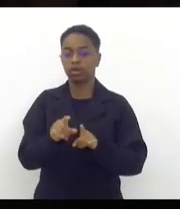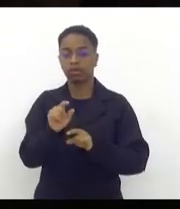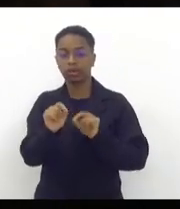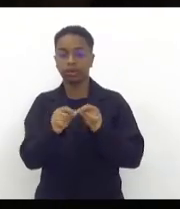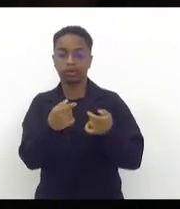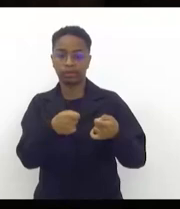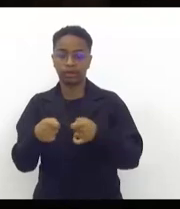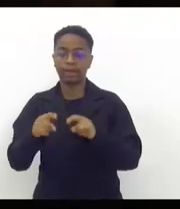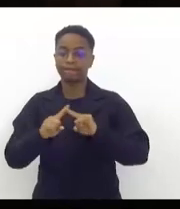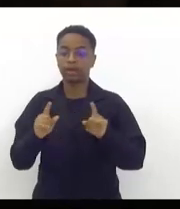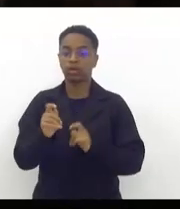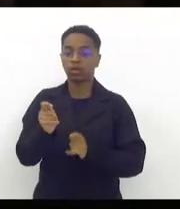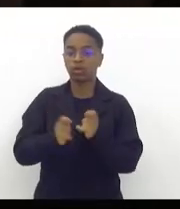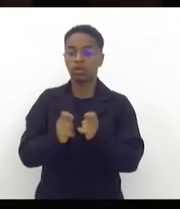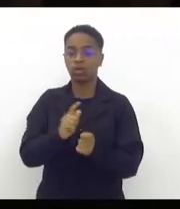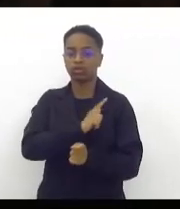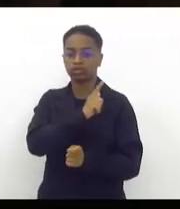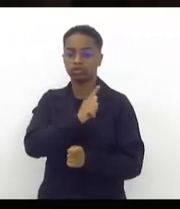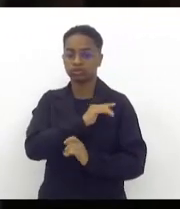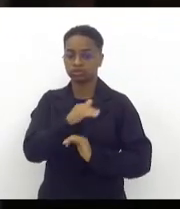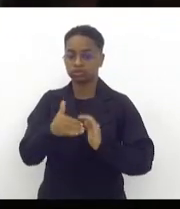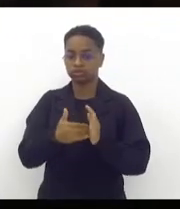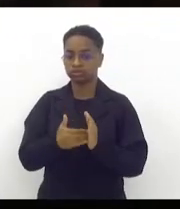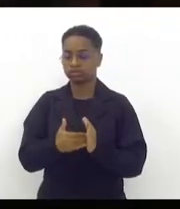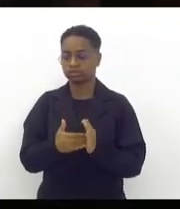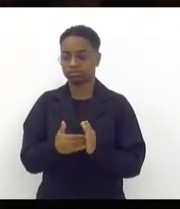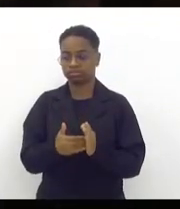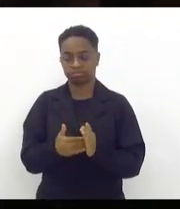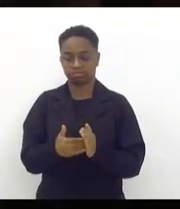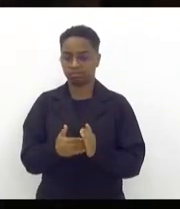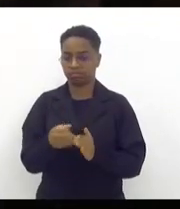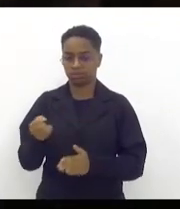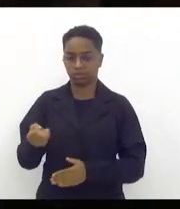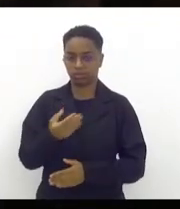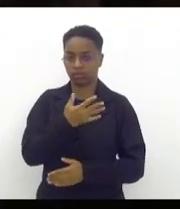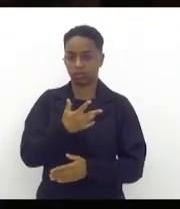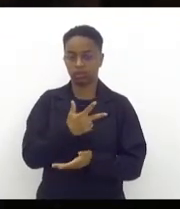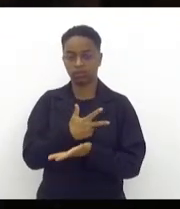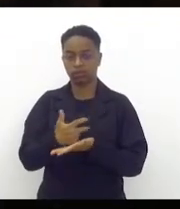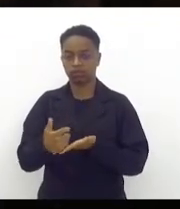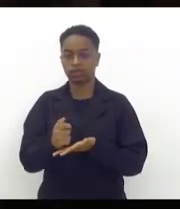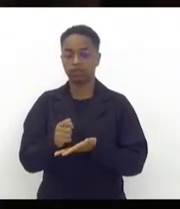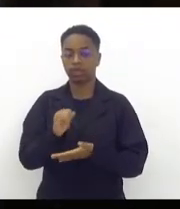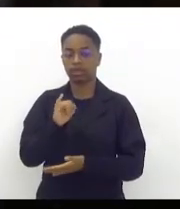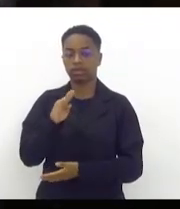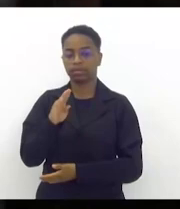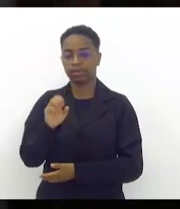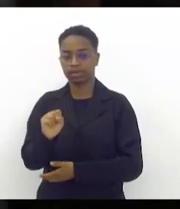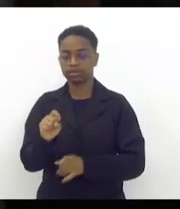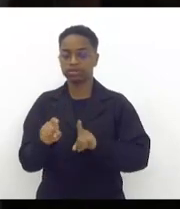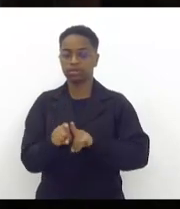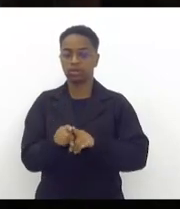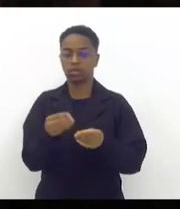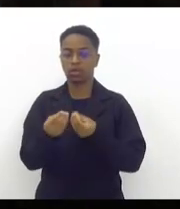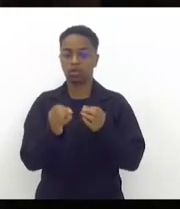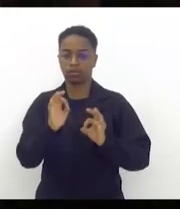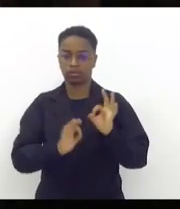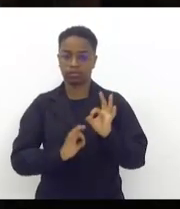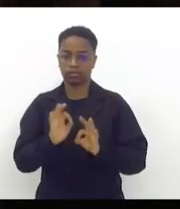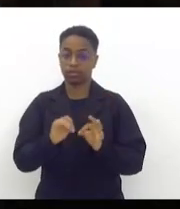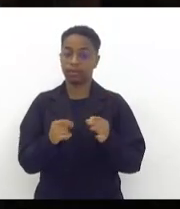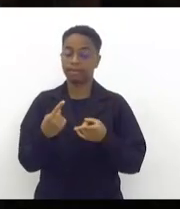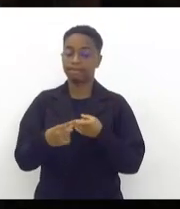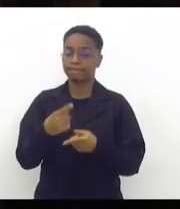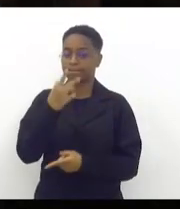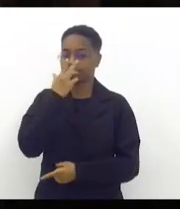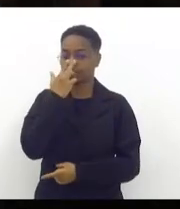gestão completa desse novo tributo, o IBS, e a sua partição. É como